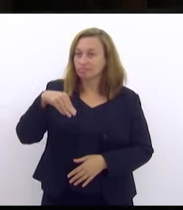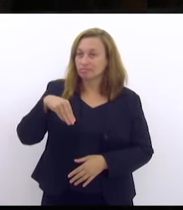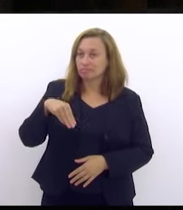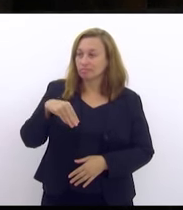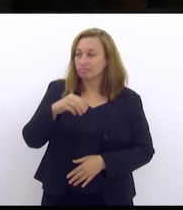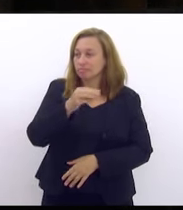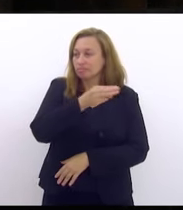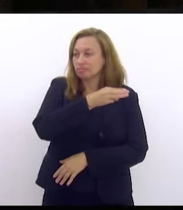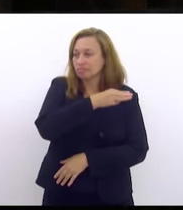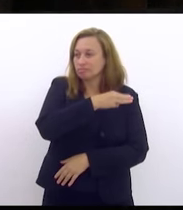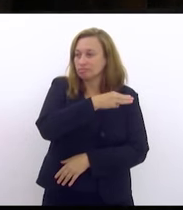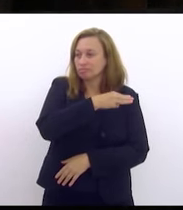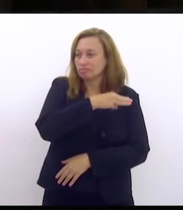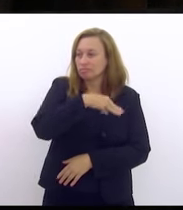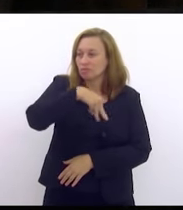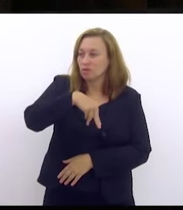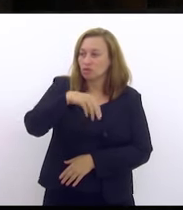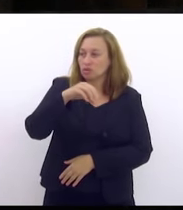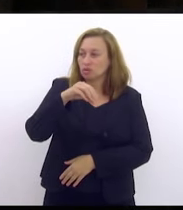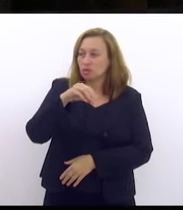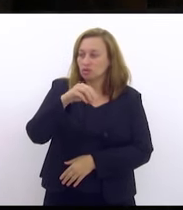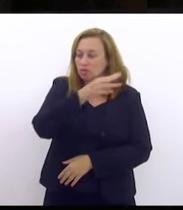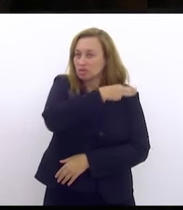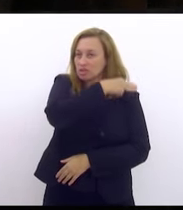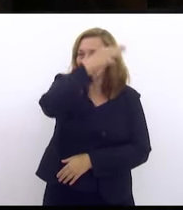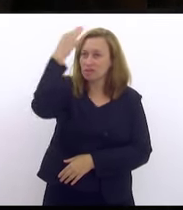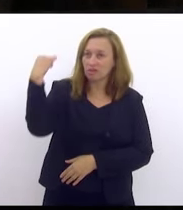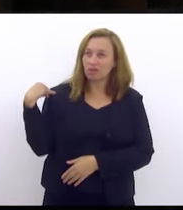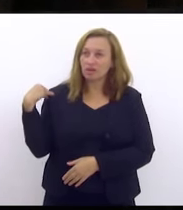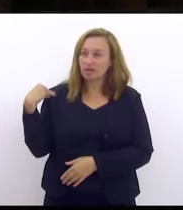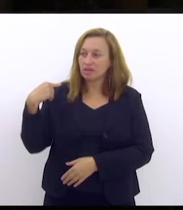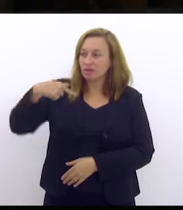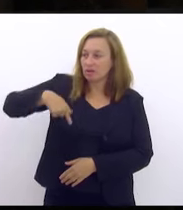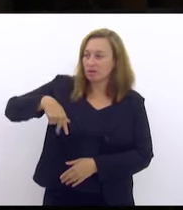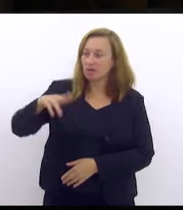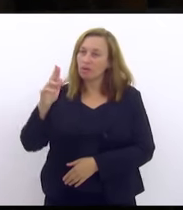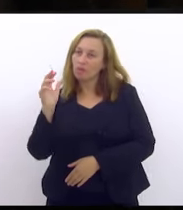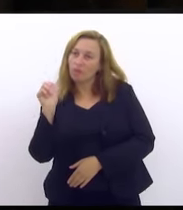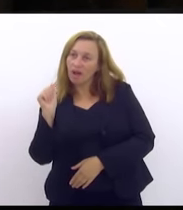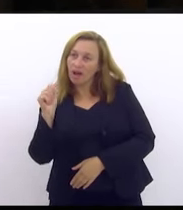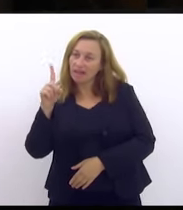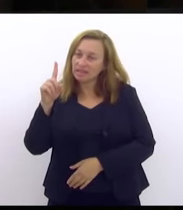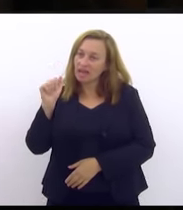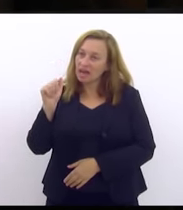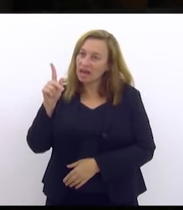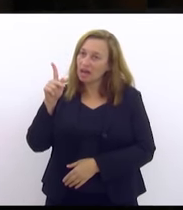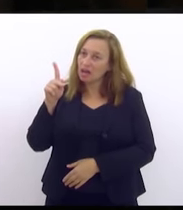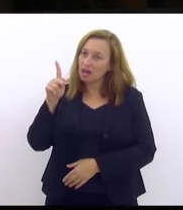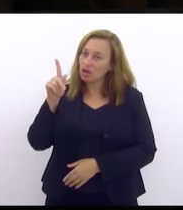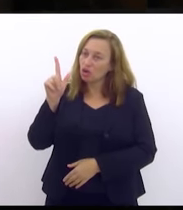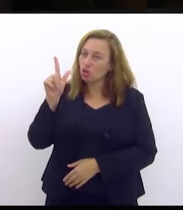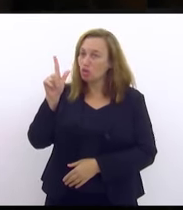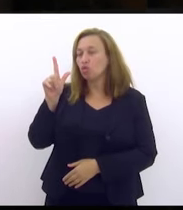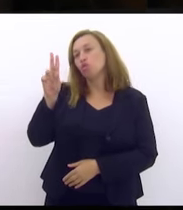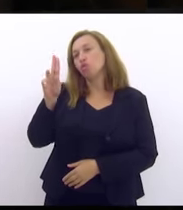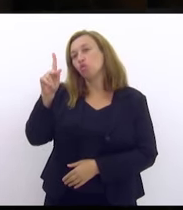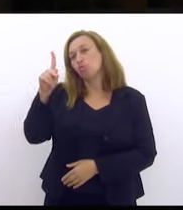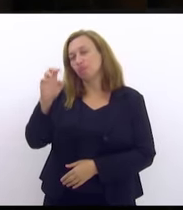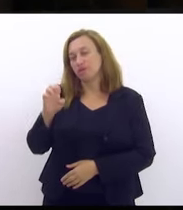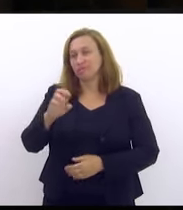Guadalupe. Isso mesmo, nosso presidente hoje, professor Josemar. E quero dizer